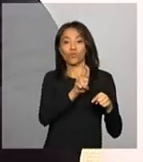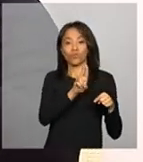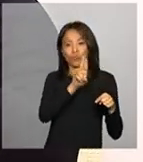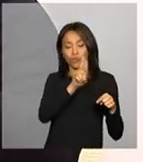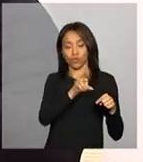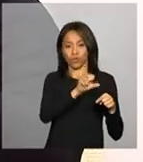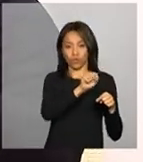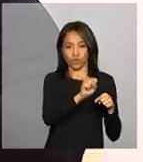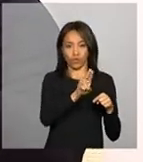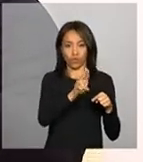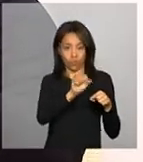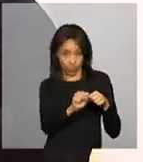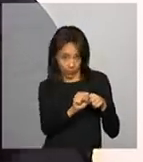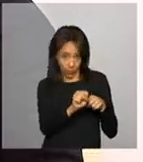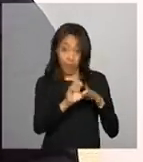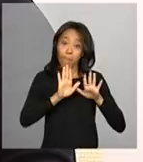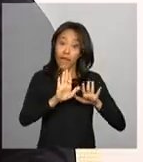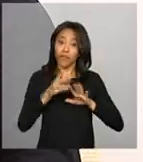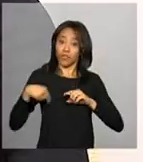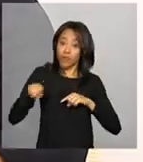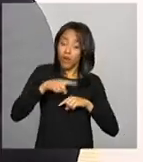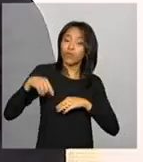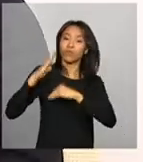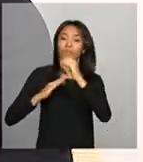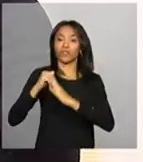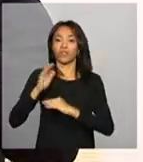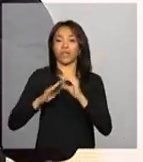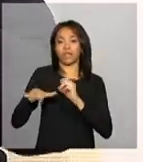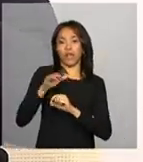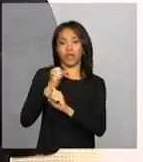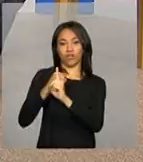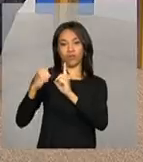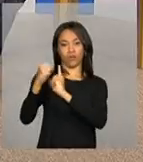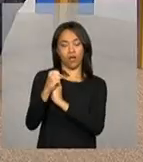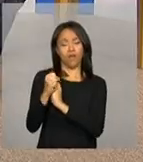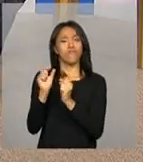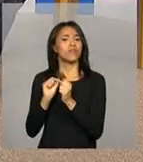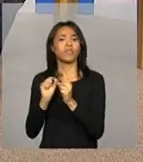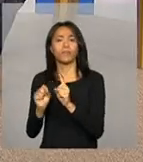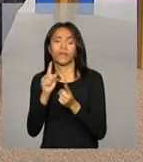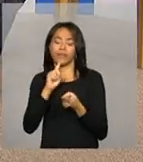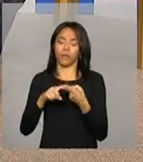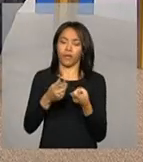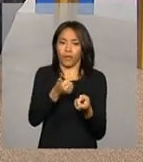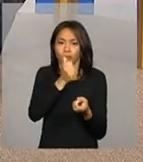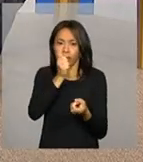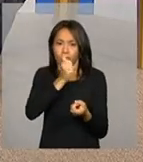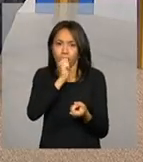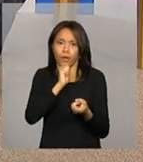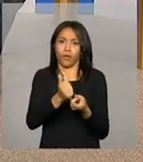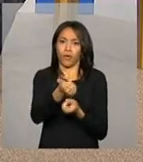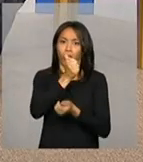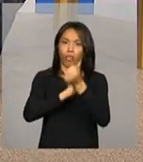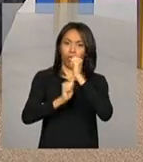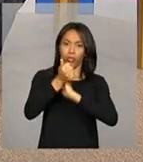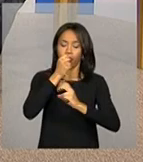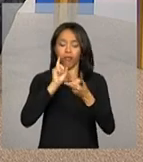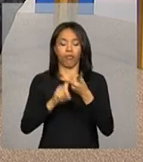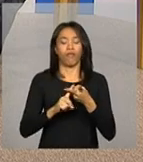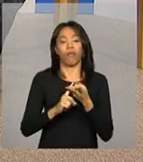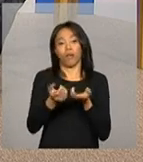mas nós fazemos uma coisa muito importante Adriana porque muitas vezes o álcool a droga as substâncias psicoativas